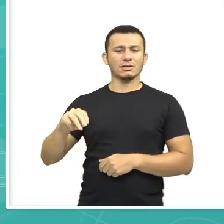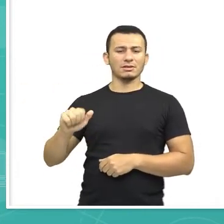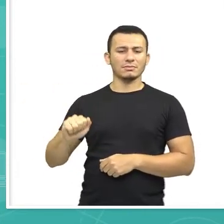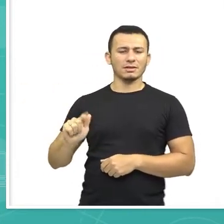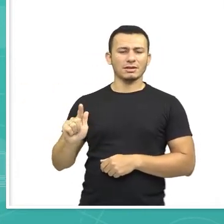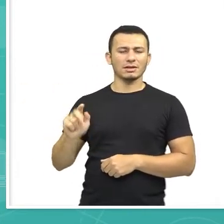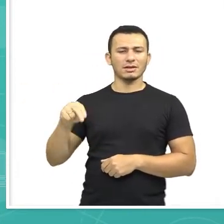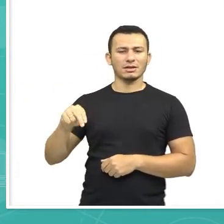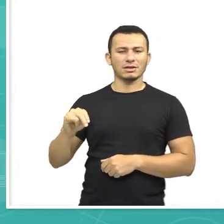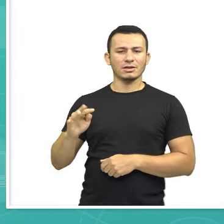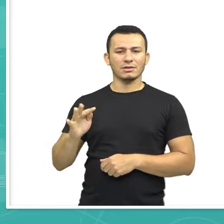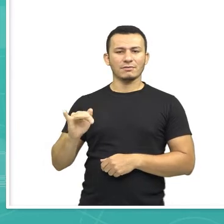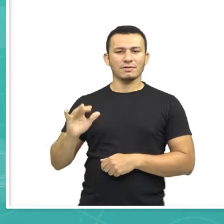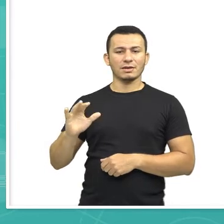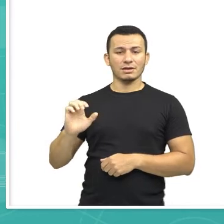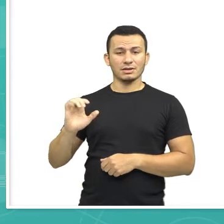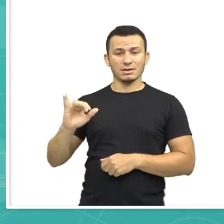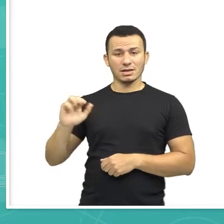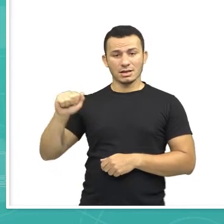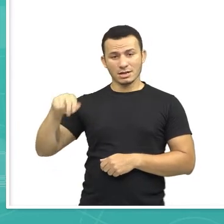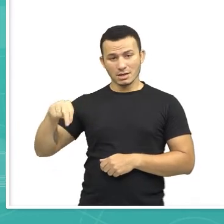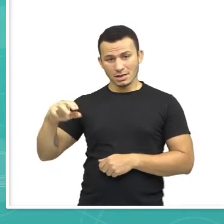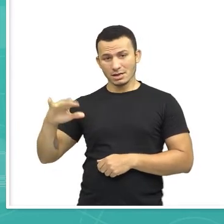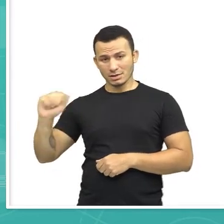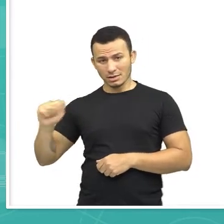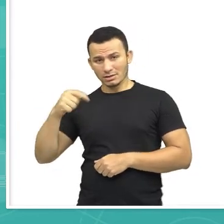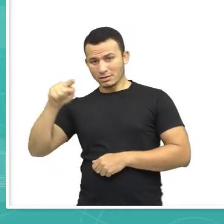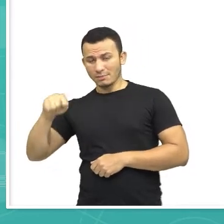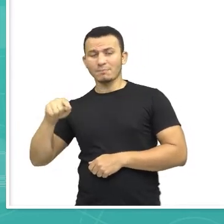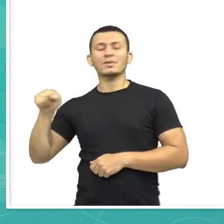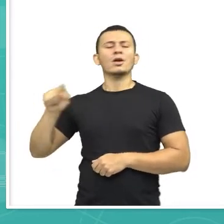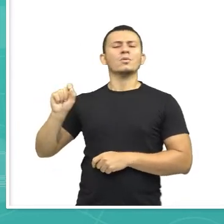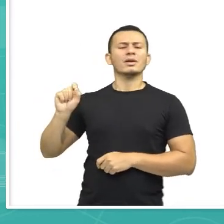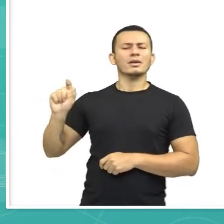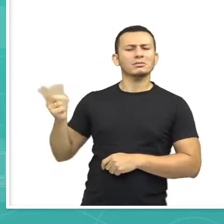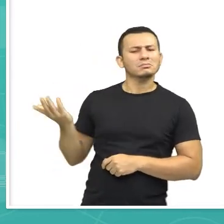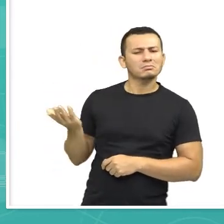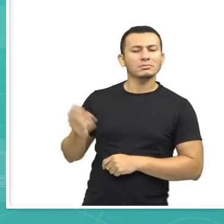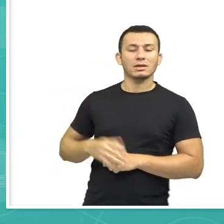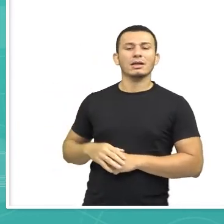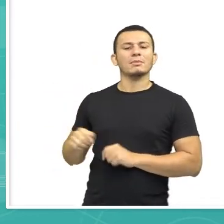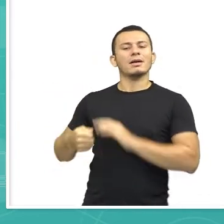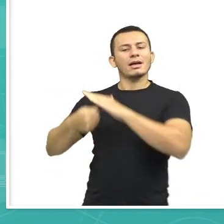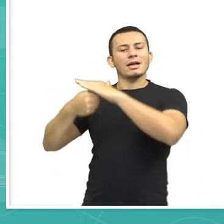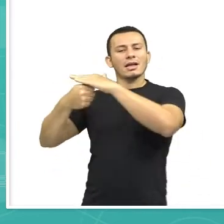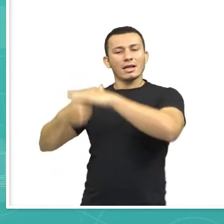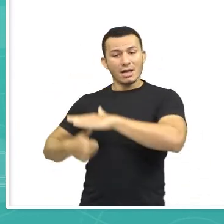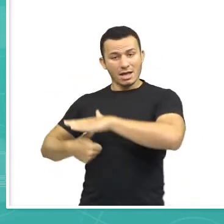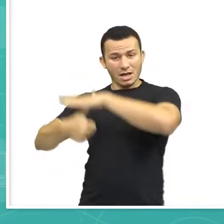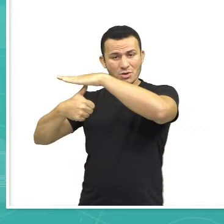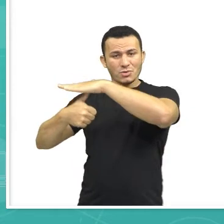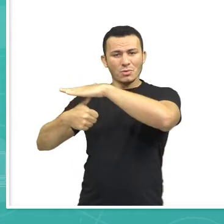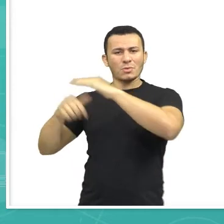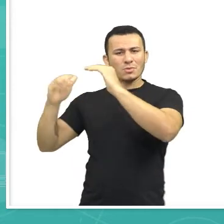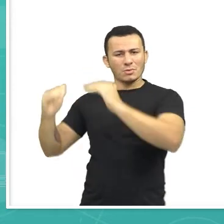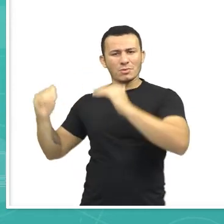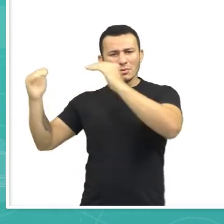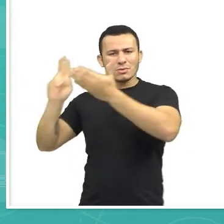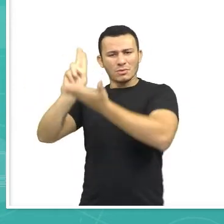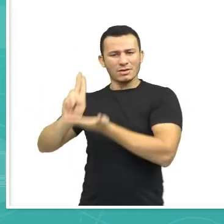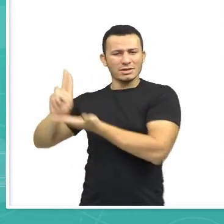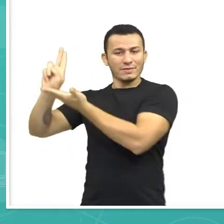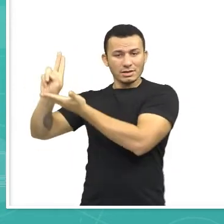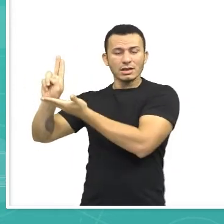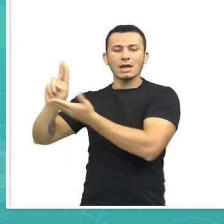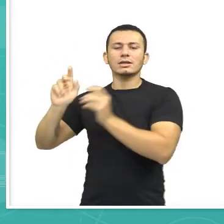bem. Para reitores de universidades, você vai utilizar esse pronome de tratamento. Muito bem. Olha aqui no singular.